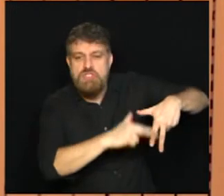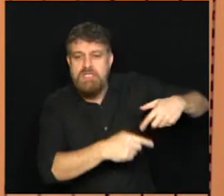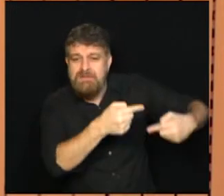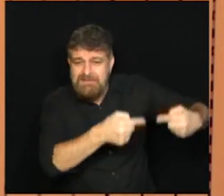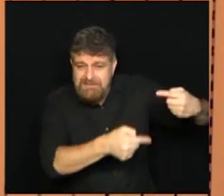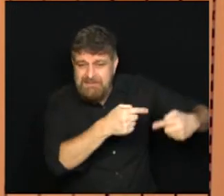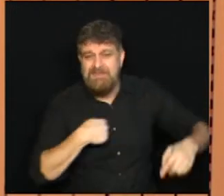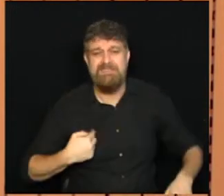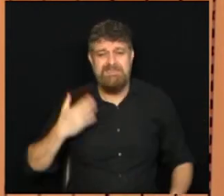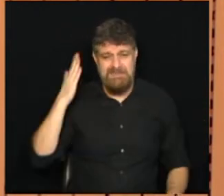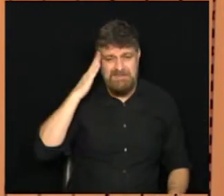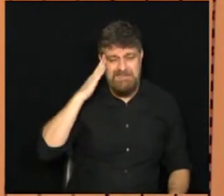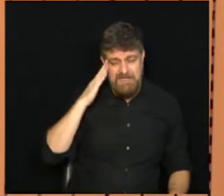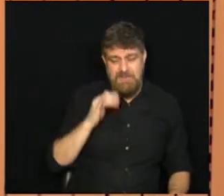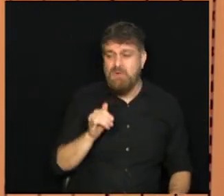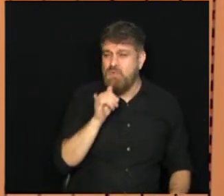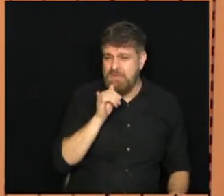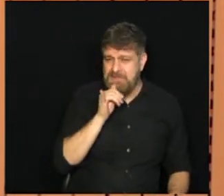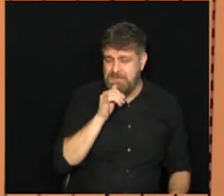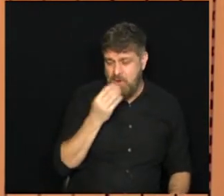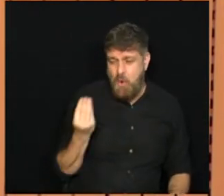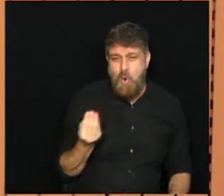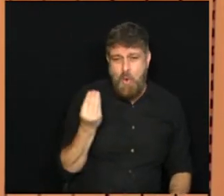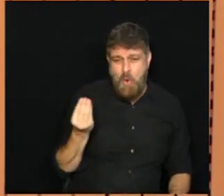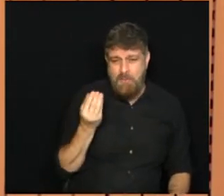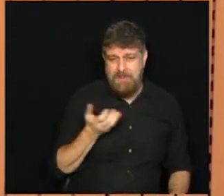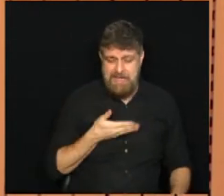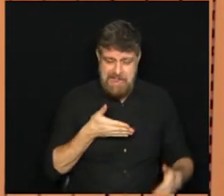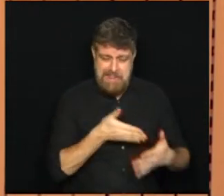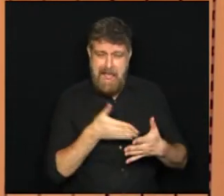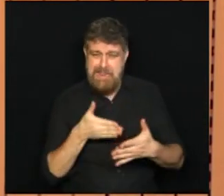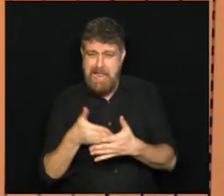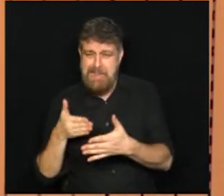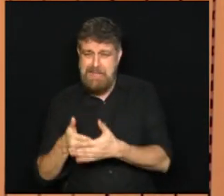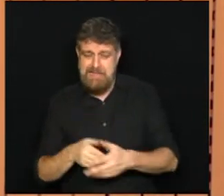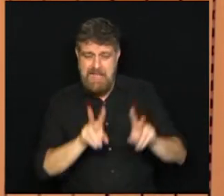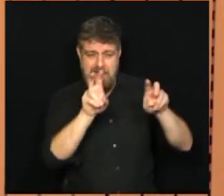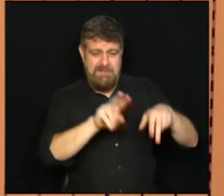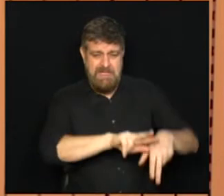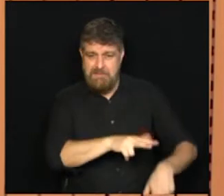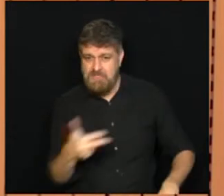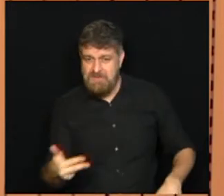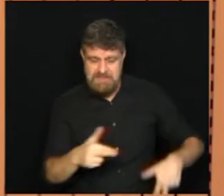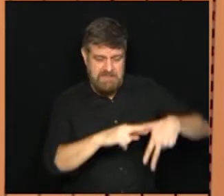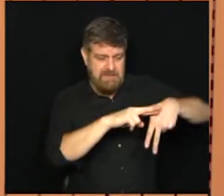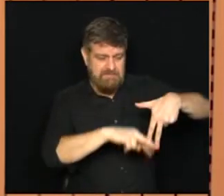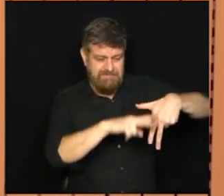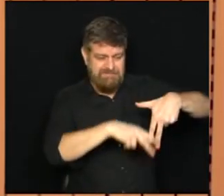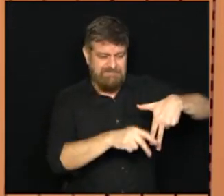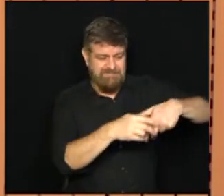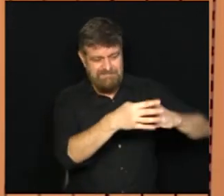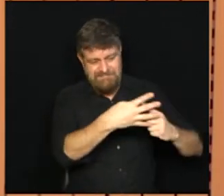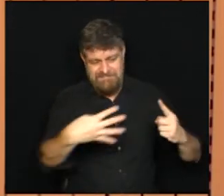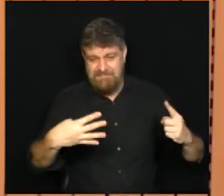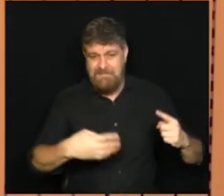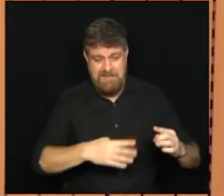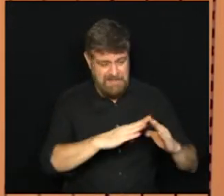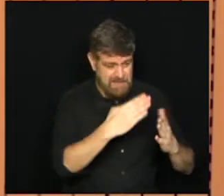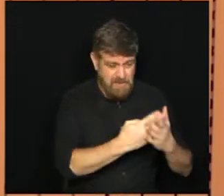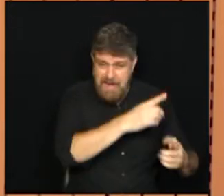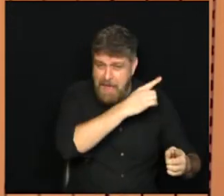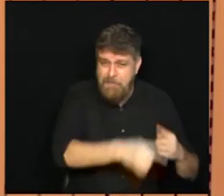um exemplo de como que quer restringir o debate sobre a diversidade nas escolas, no ambiente escolar. Então, para a